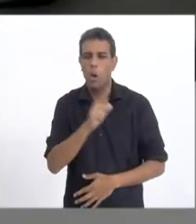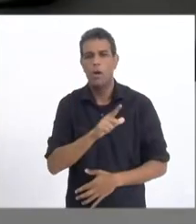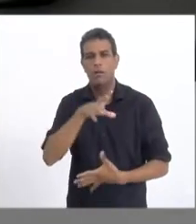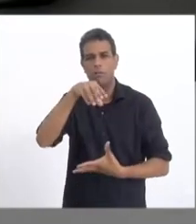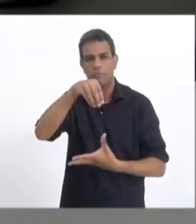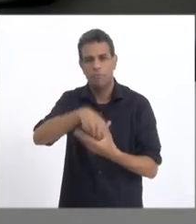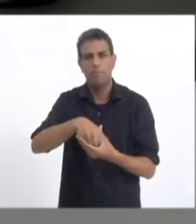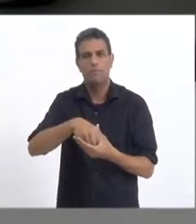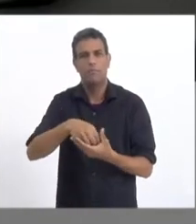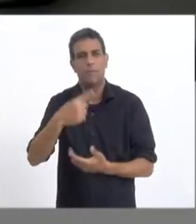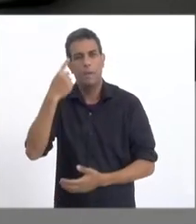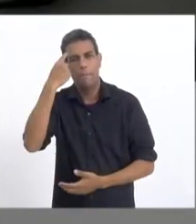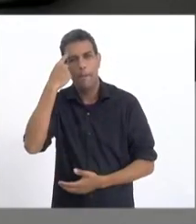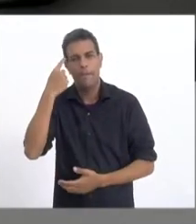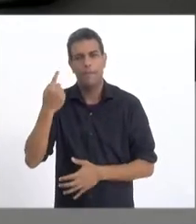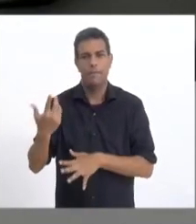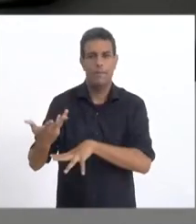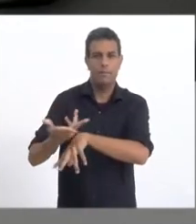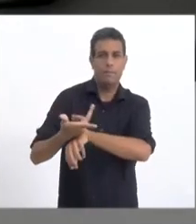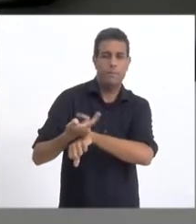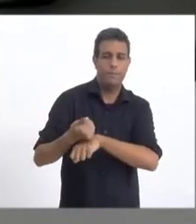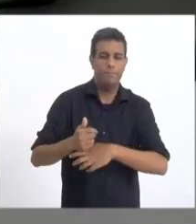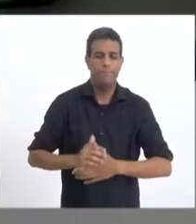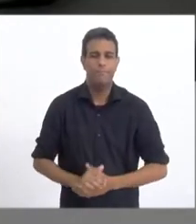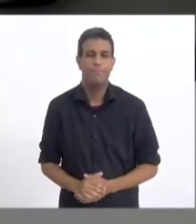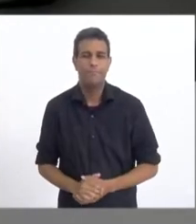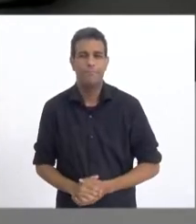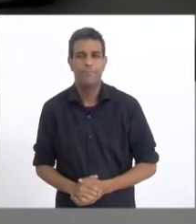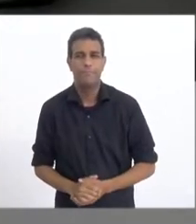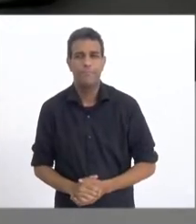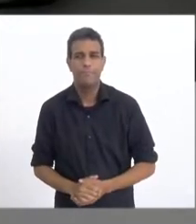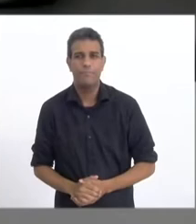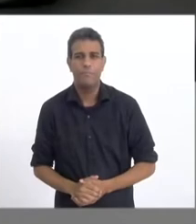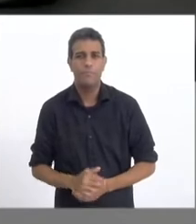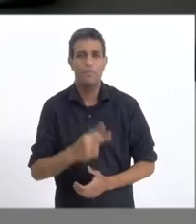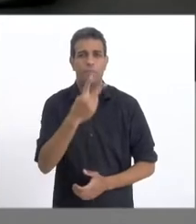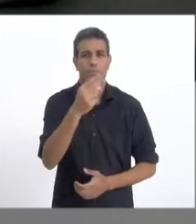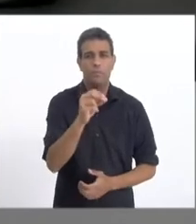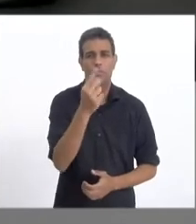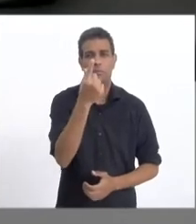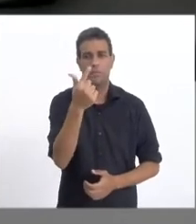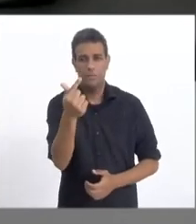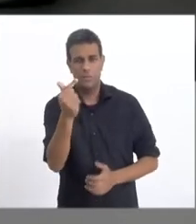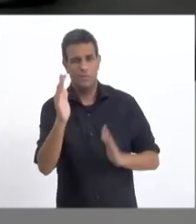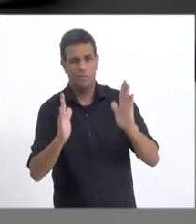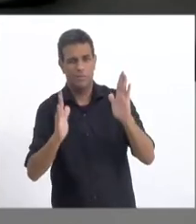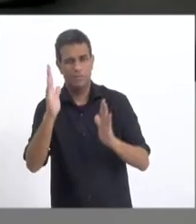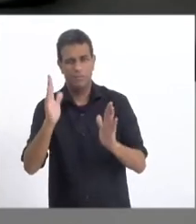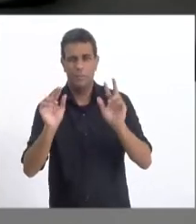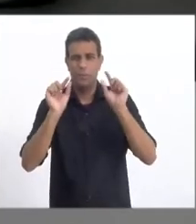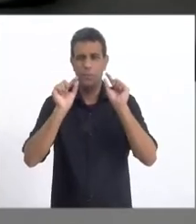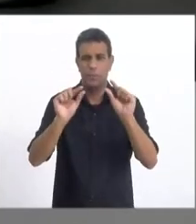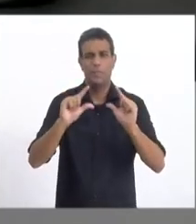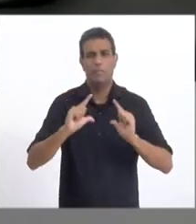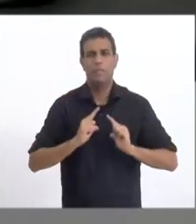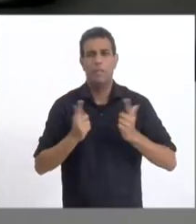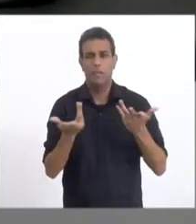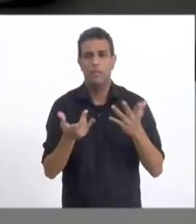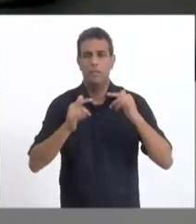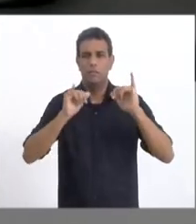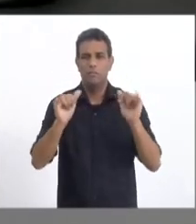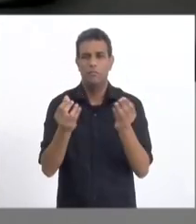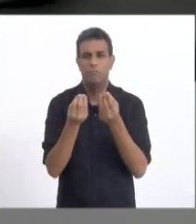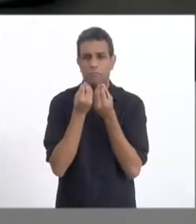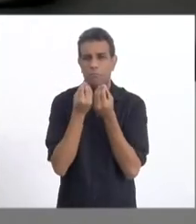pensando uma mentalidade multidisciplinar. No ano de 2017, 2018, nós tivemos uma